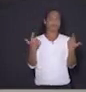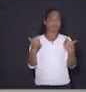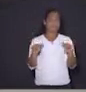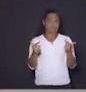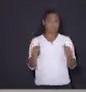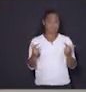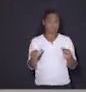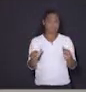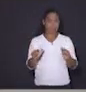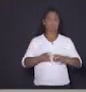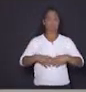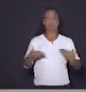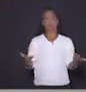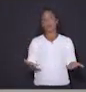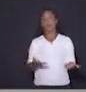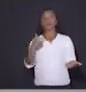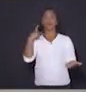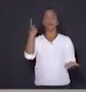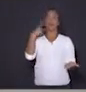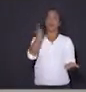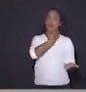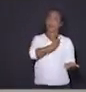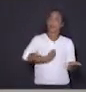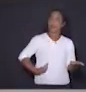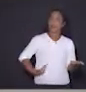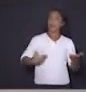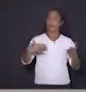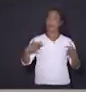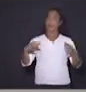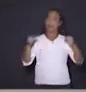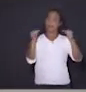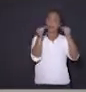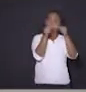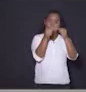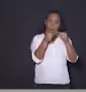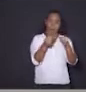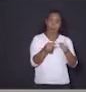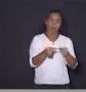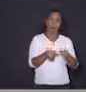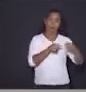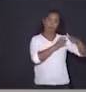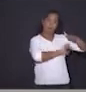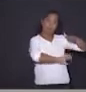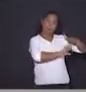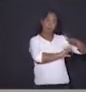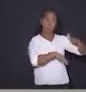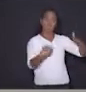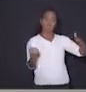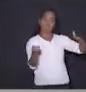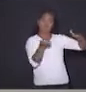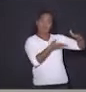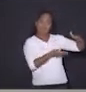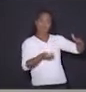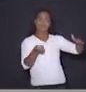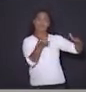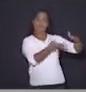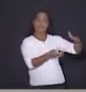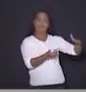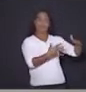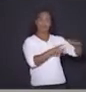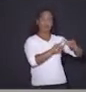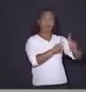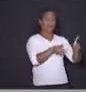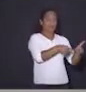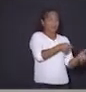em geral as políticas públicas estiveram associadas ao mercado é concedendo incentivos ao mercado sem a sobre sem